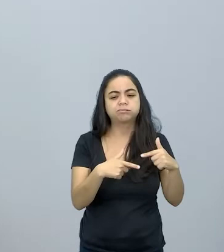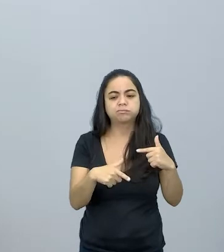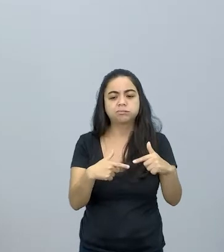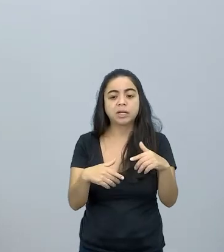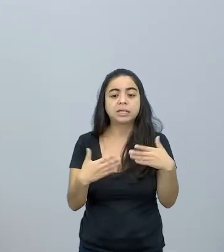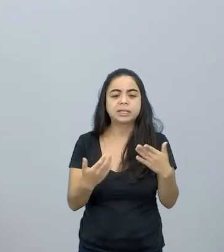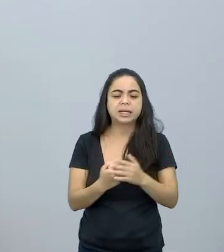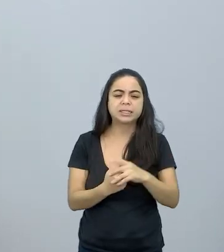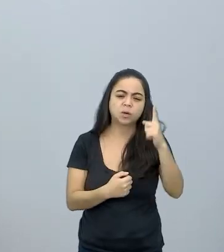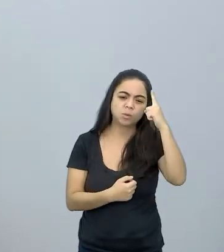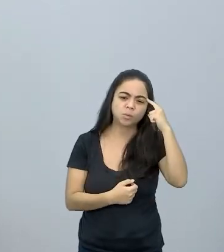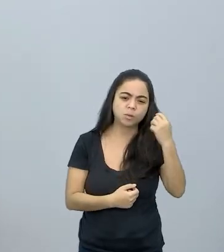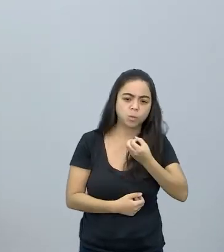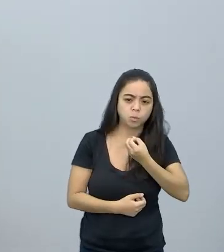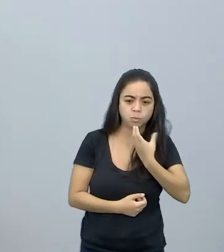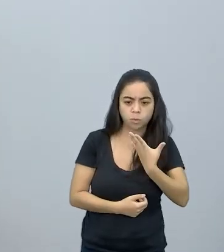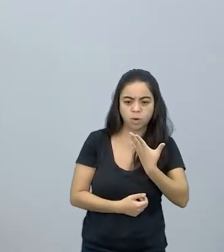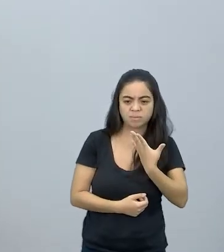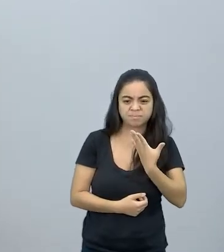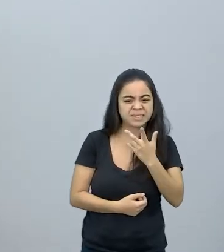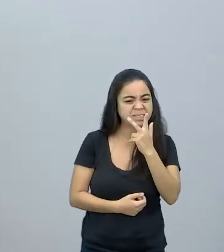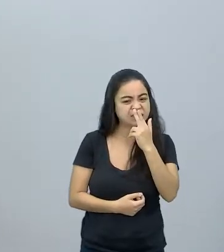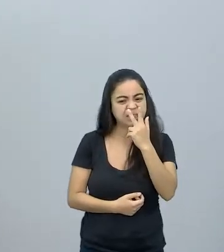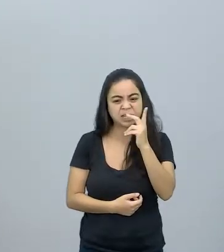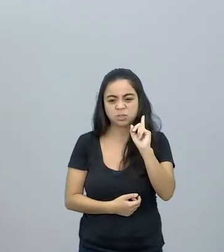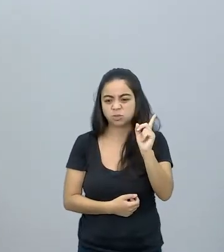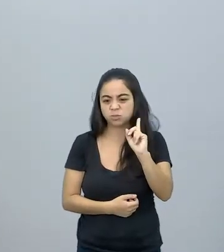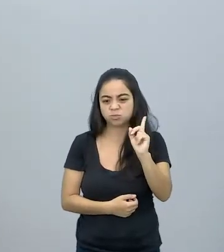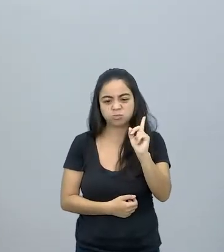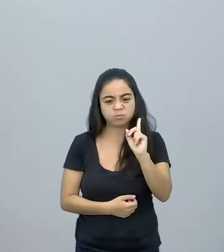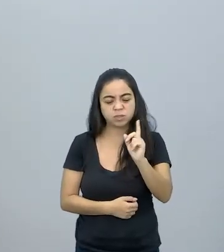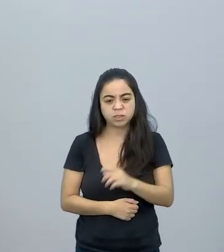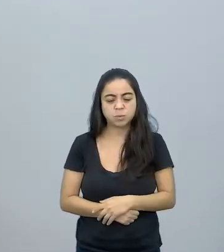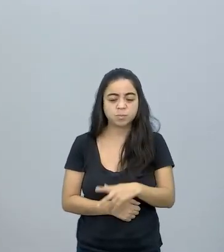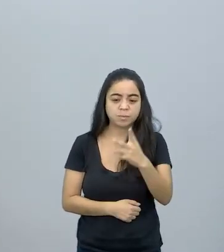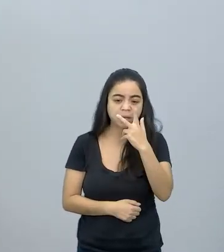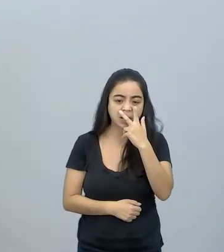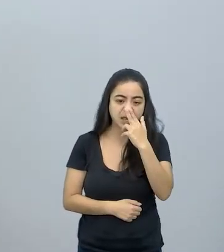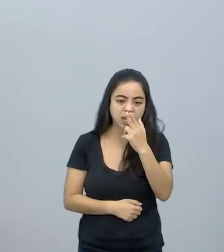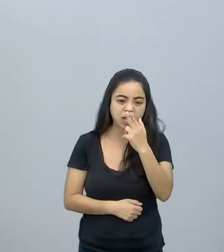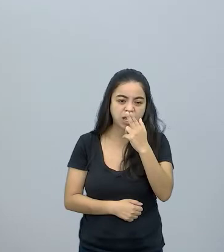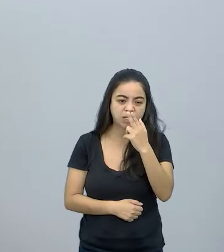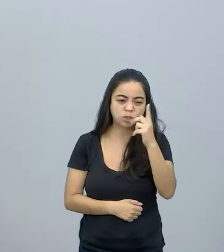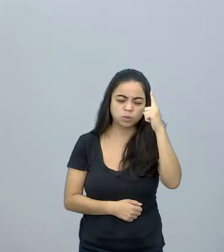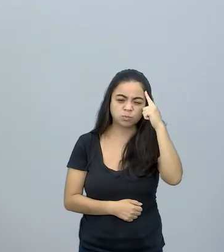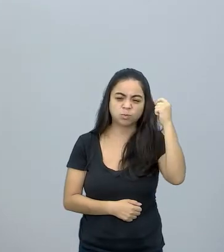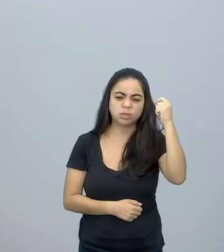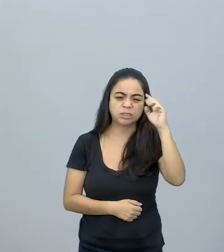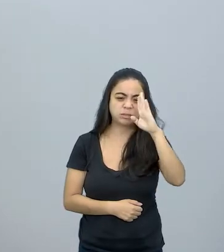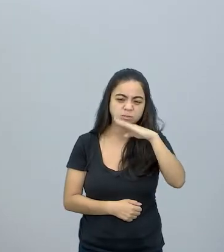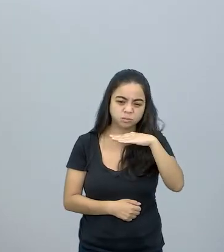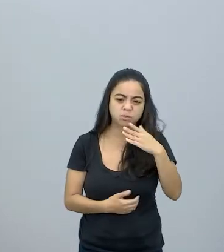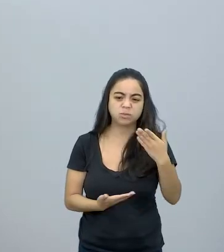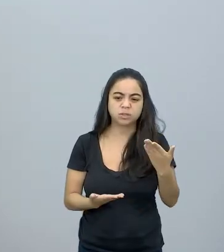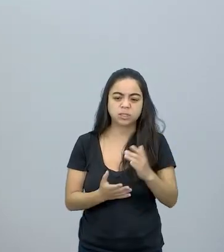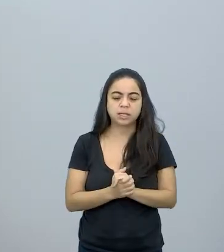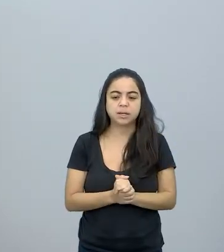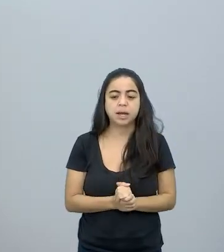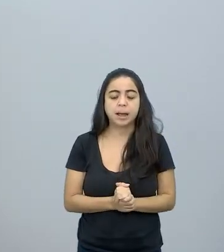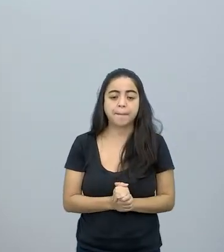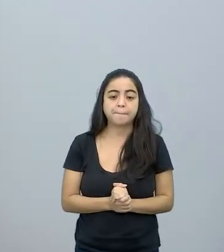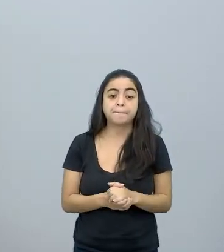será que eu fiz uma hipótese boa? Eu acho que não, né? Eu acho que a minha hipótese, por enquanto, ela é ruim, eu precisaria pensar com mais